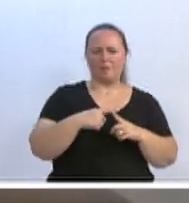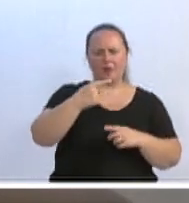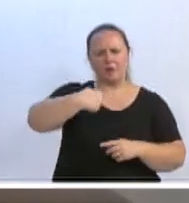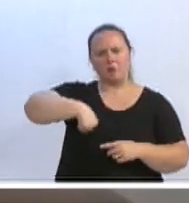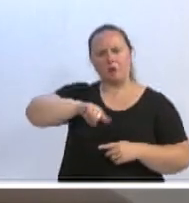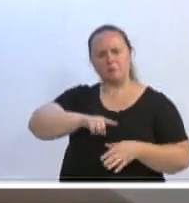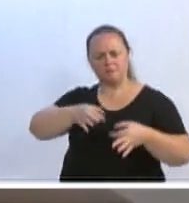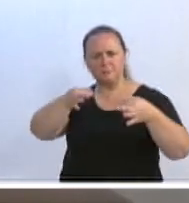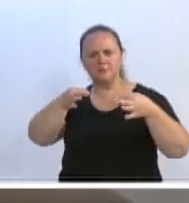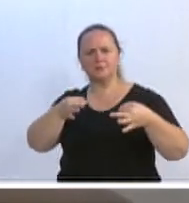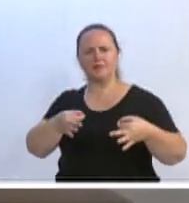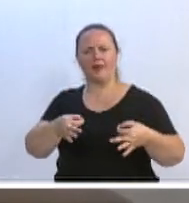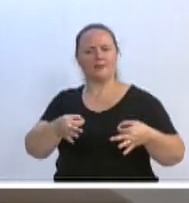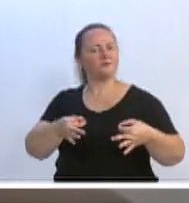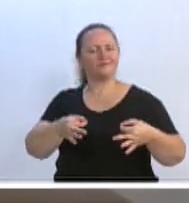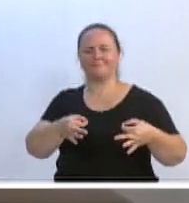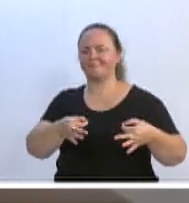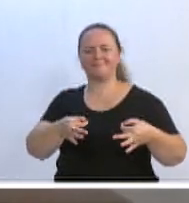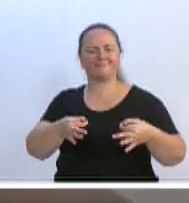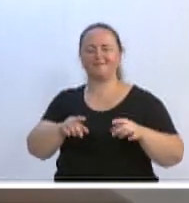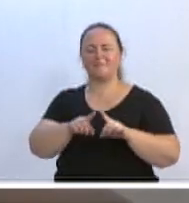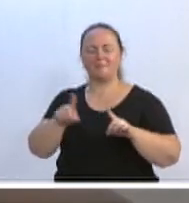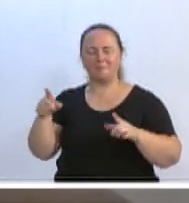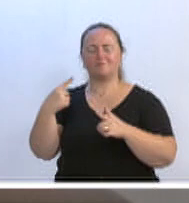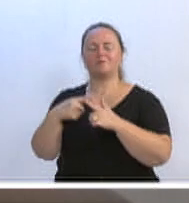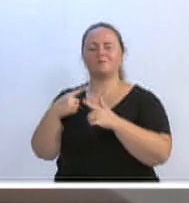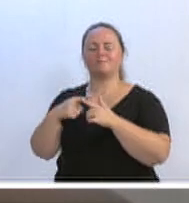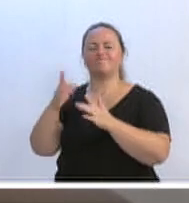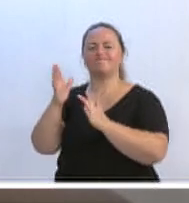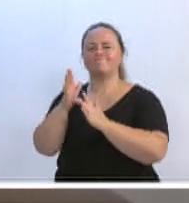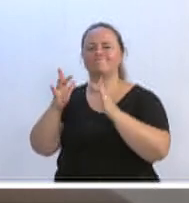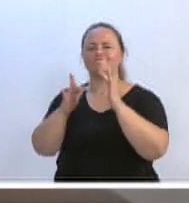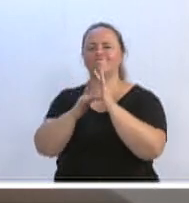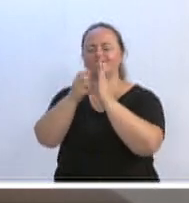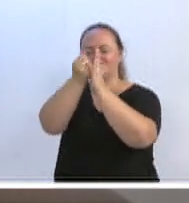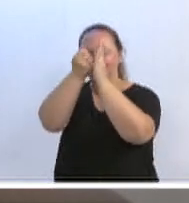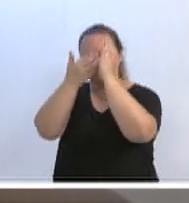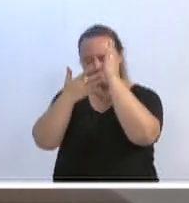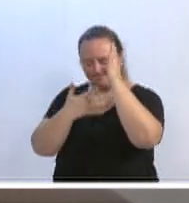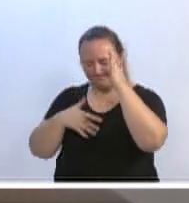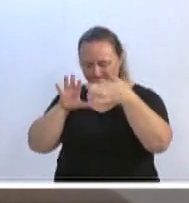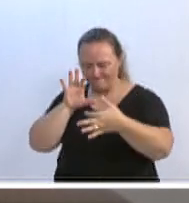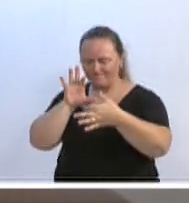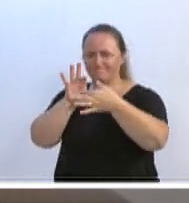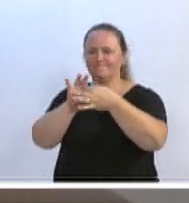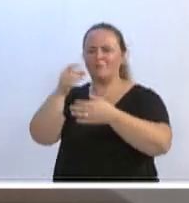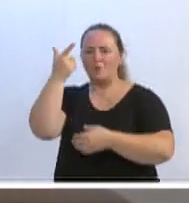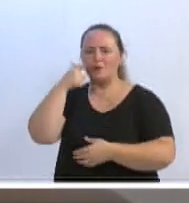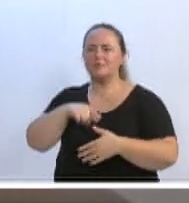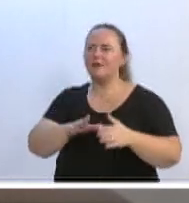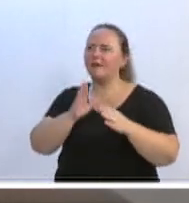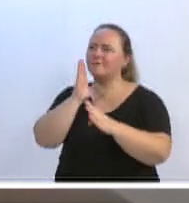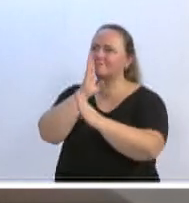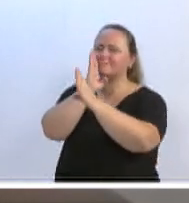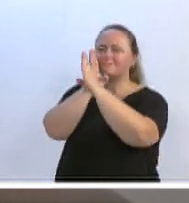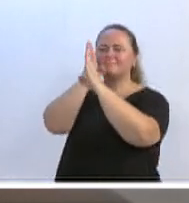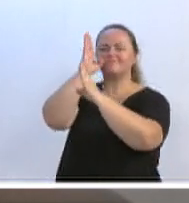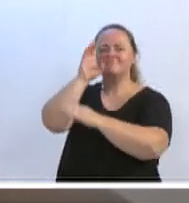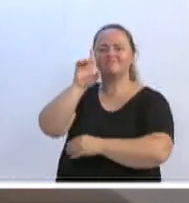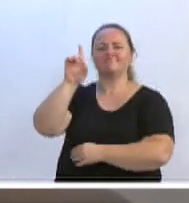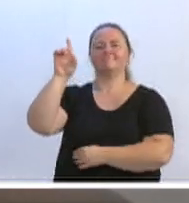justiça, mas pelo sangue de Jesus, nós entramos além do véu e temos acesso à presença do